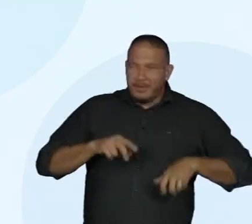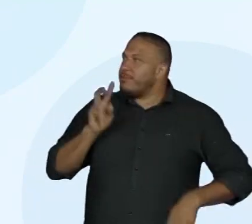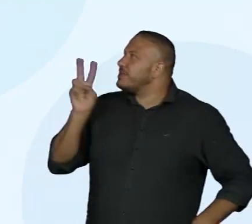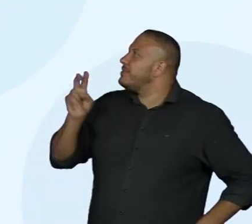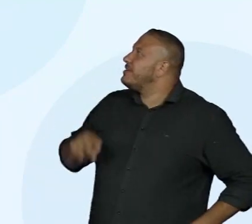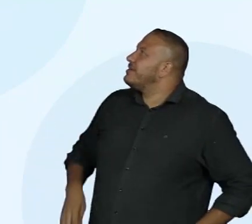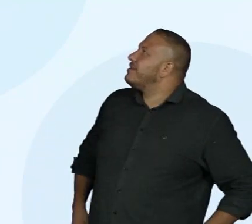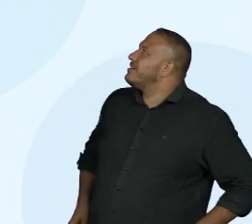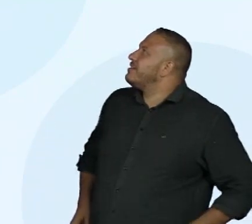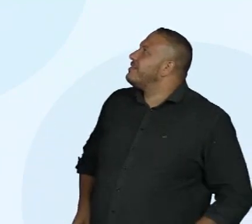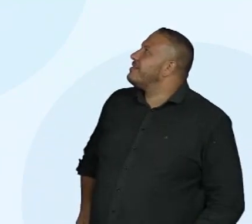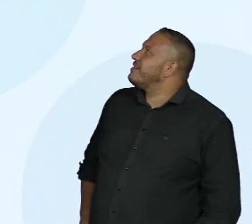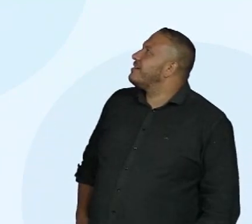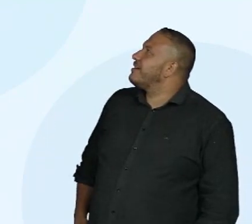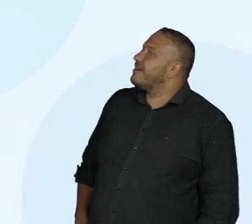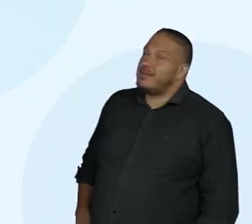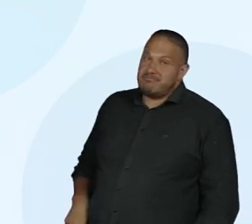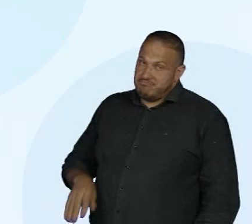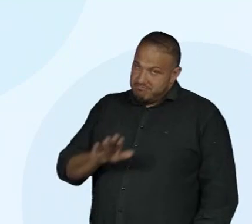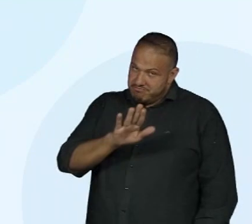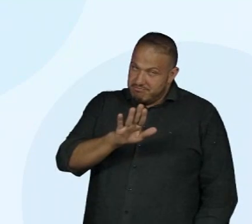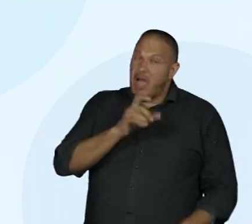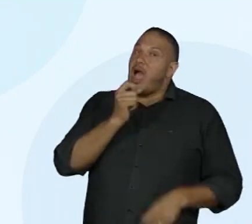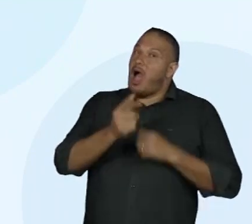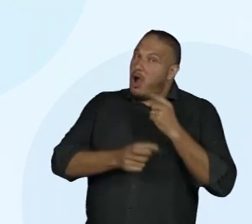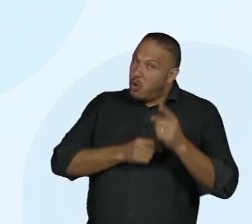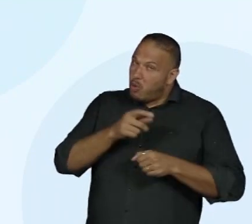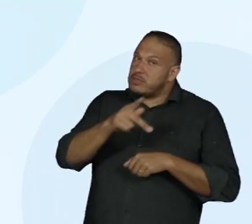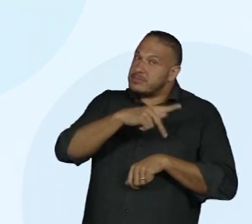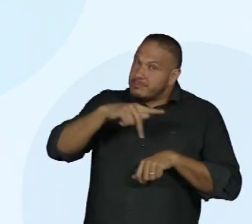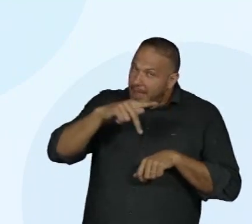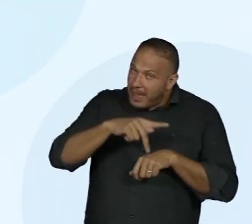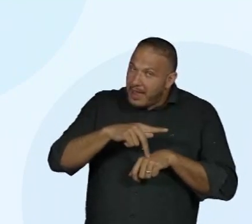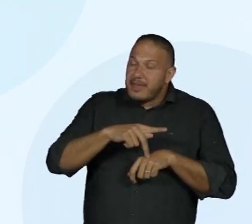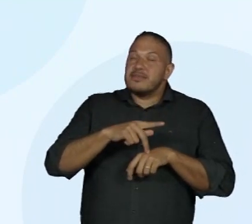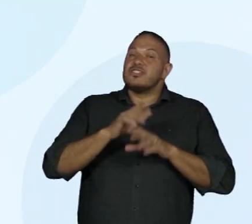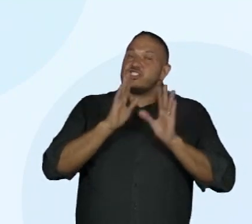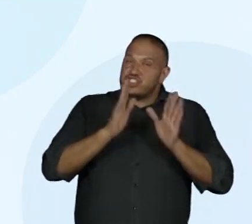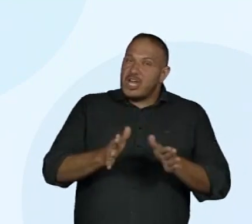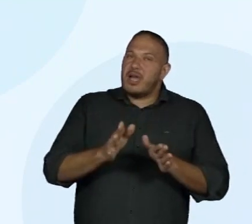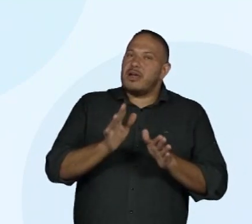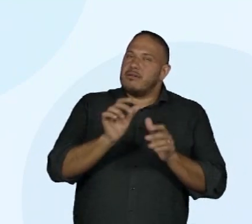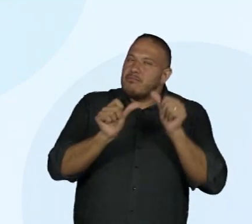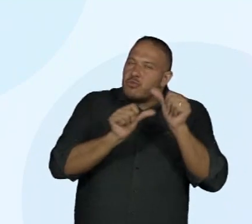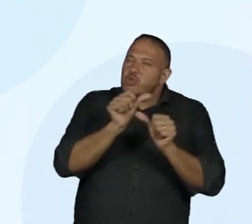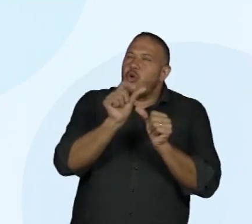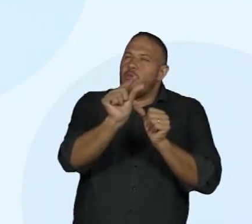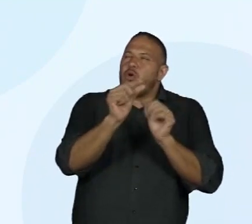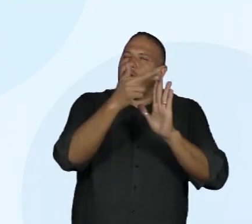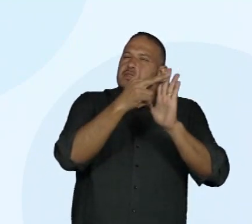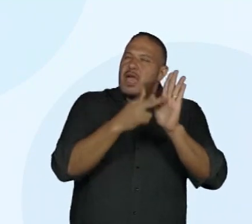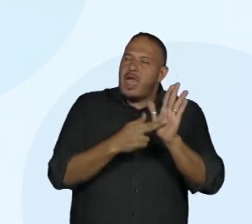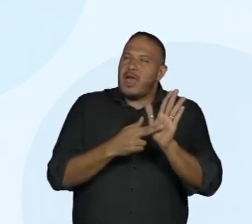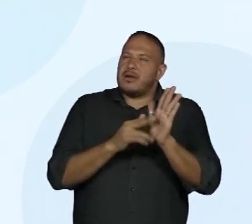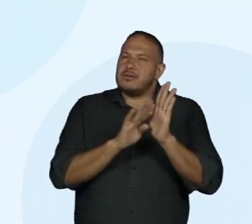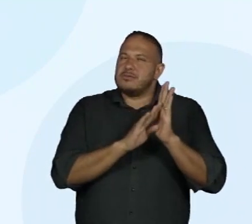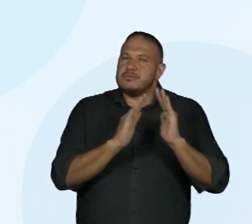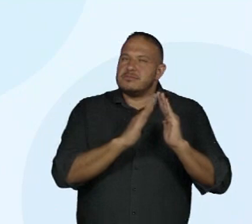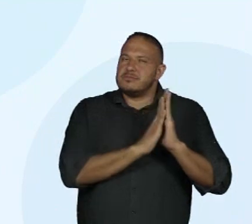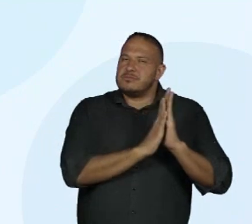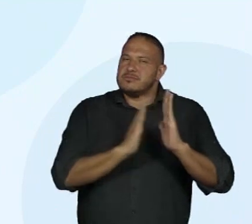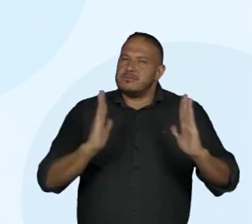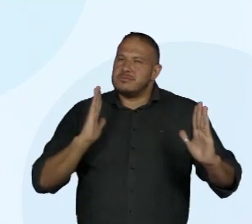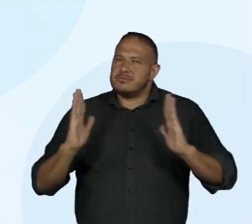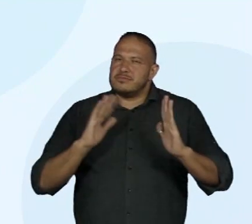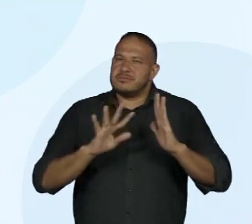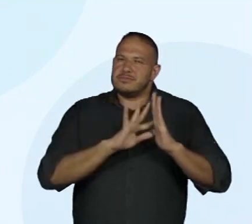Olha só, vamos ver. Estão falando que alguns países já deixaram de seguir as regras da quarentena. Será que é isso, professora Joyce? Será que é a questão de